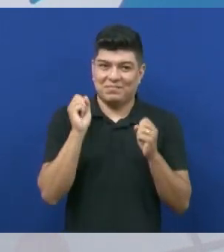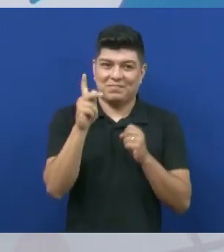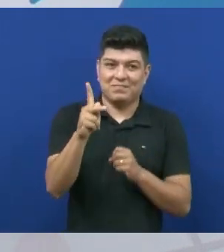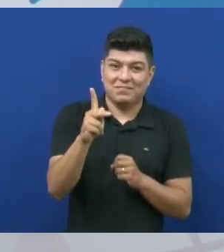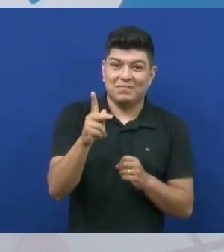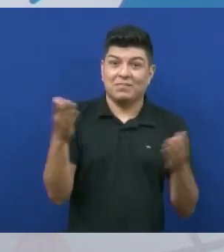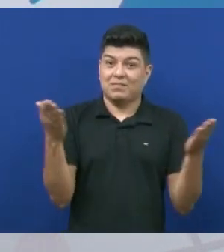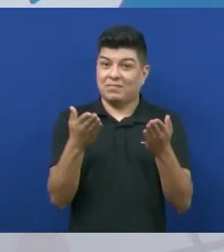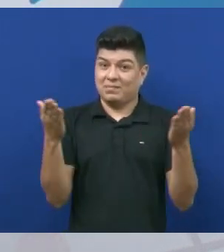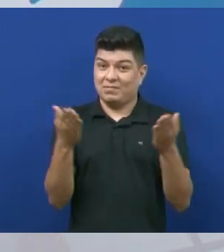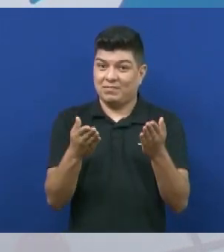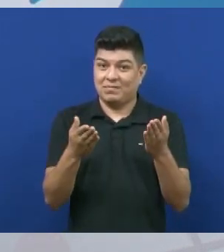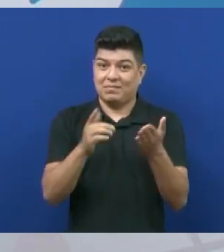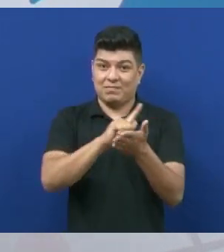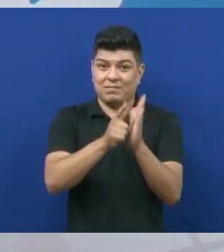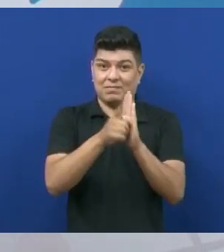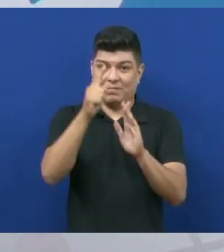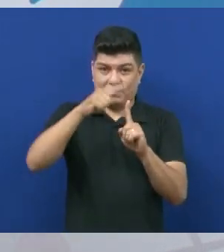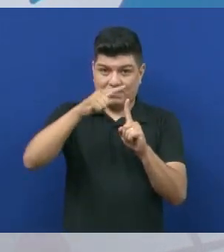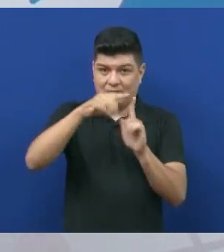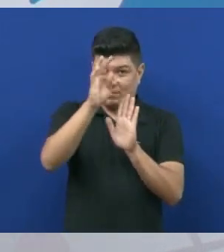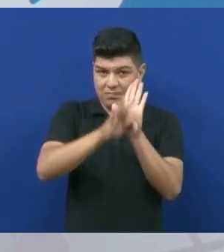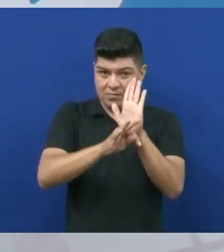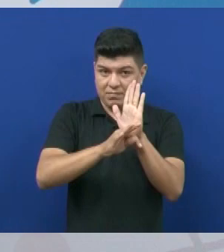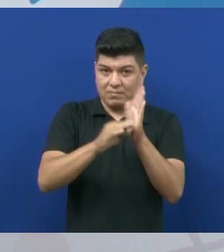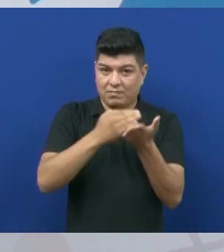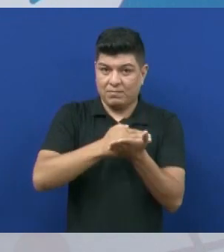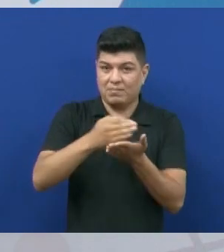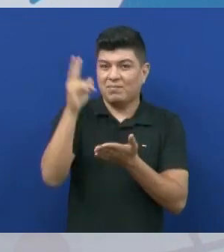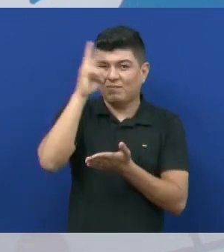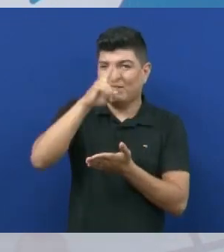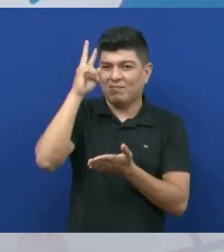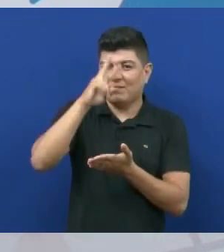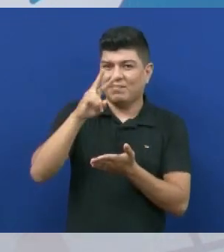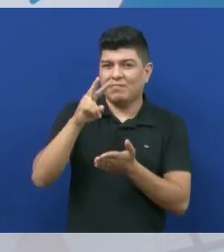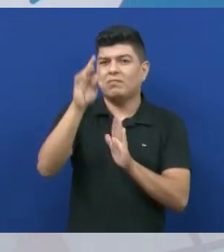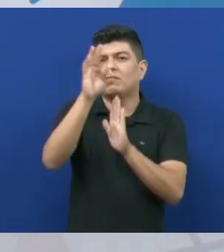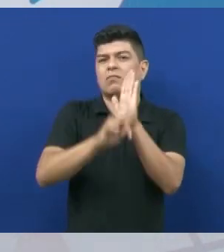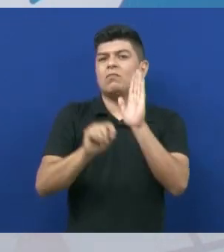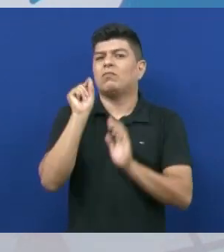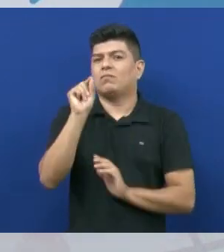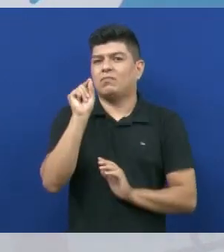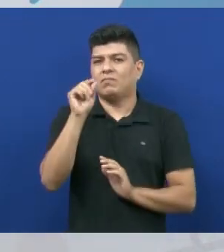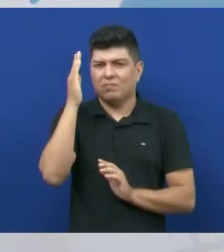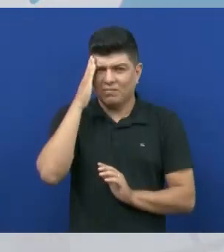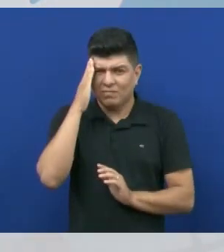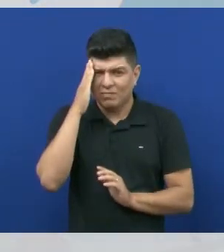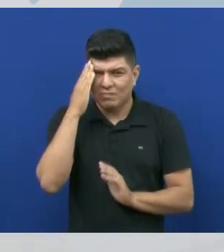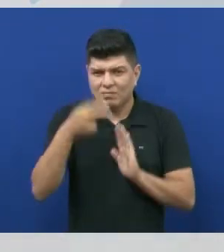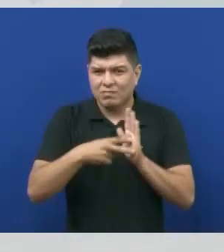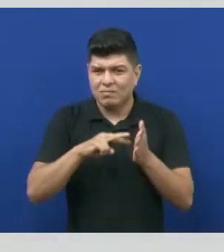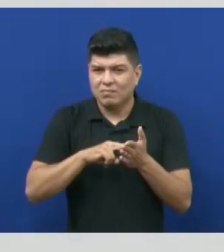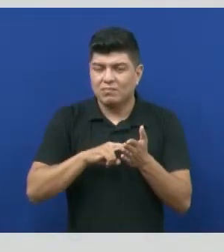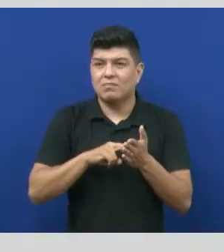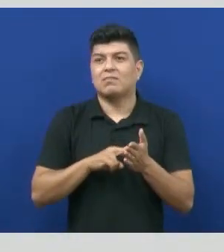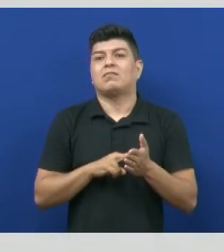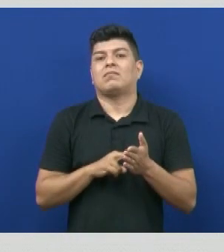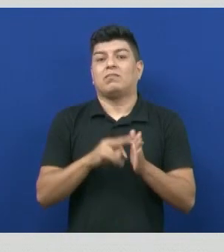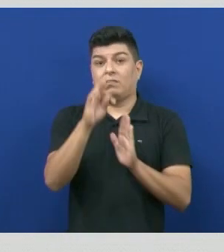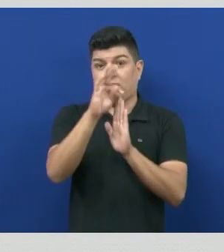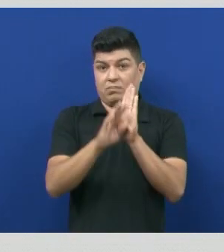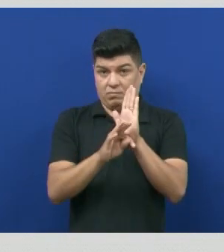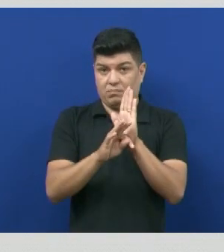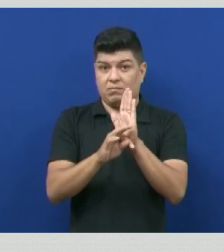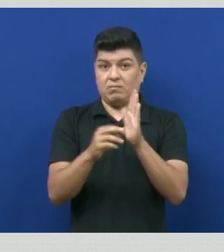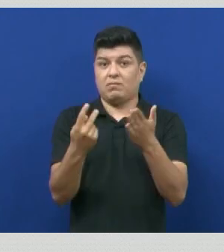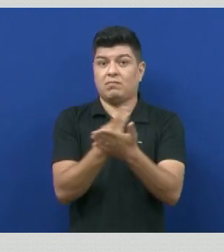Hoje nós vamos falar sobre tipologia e gênero e vamos começar relembrando o que é texto. Você sabe o que é texto? Texto